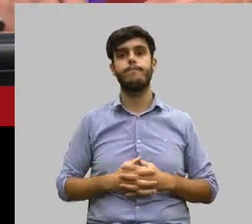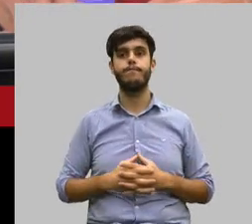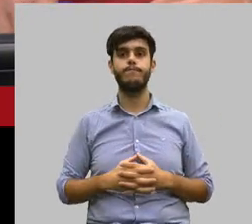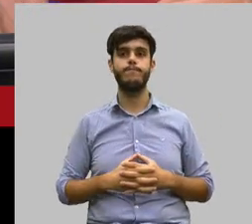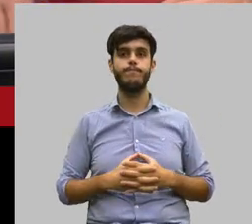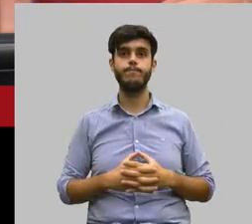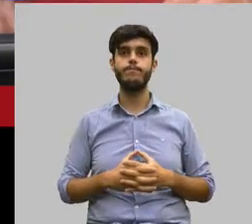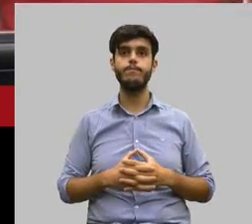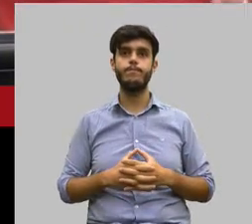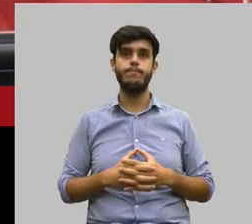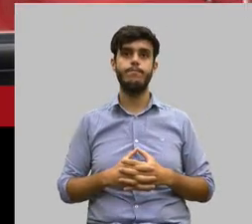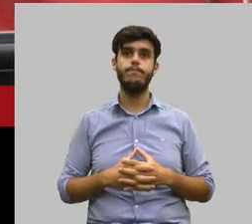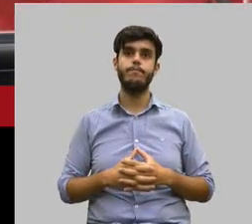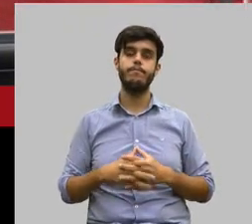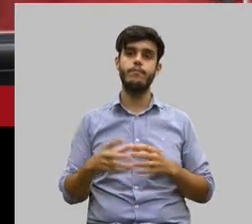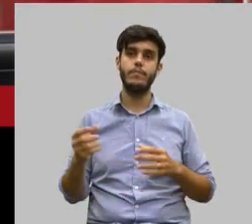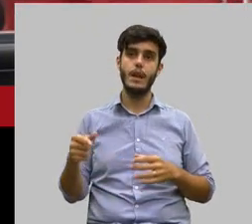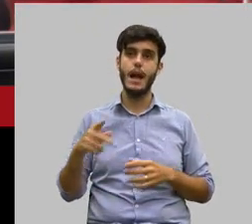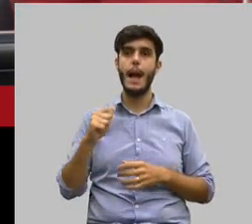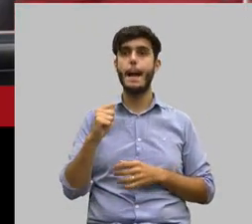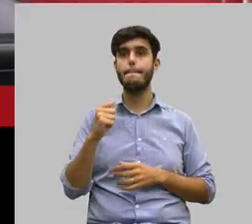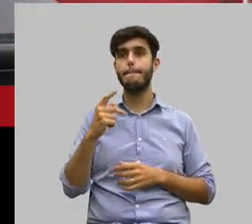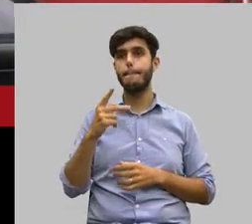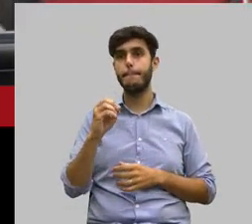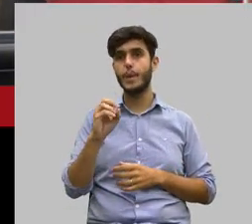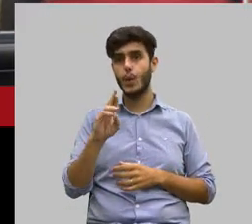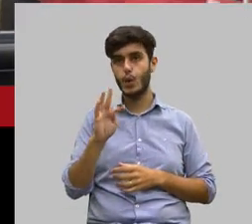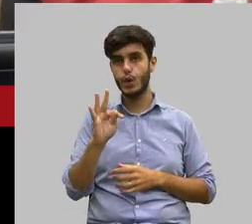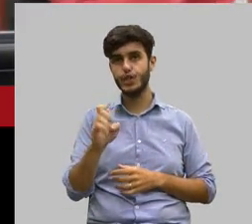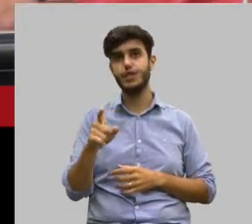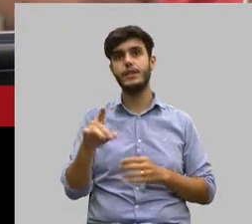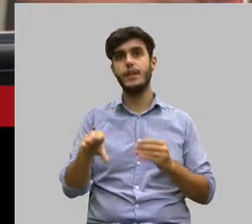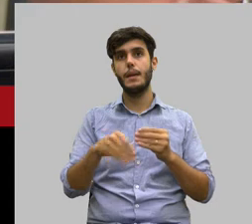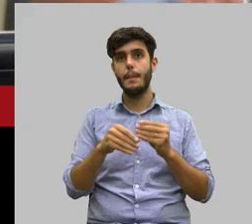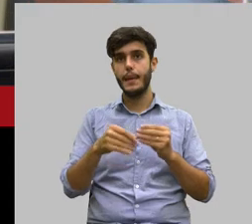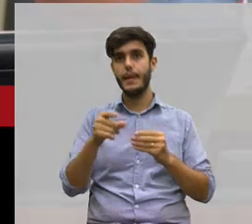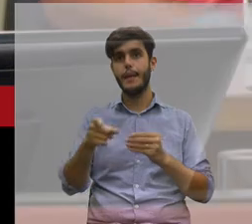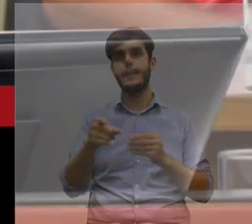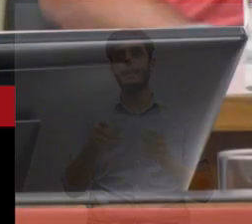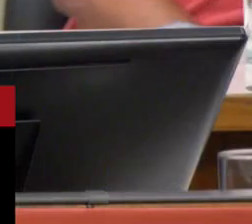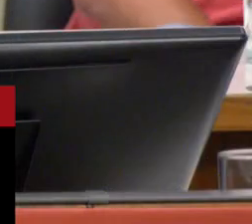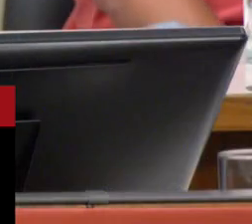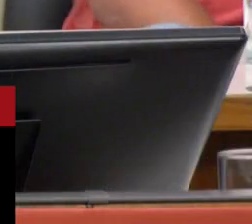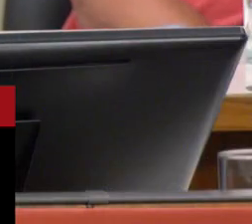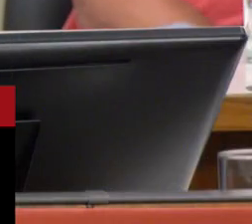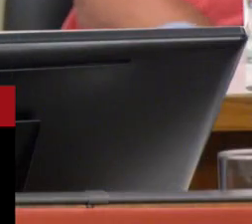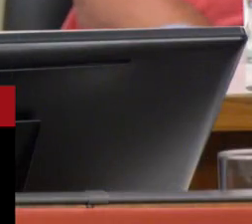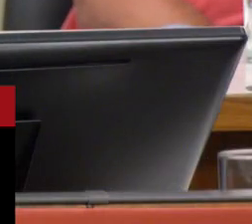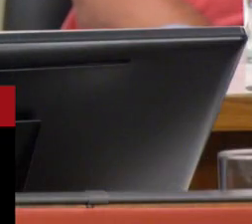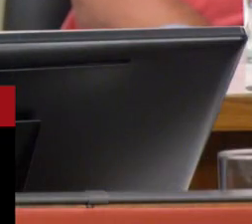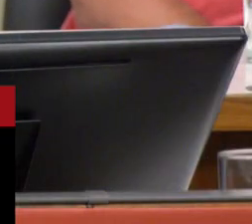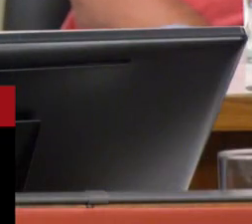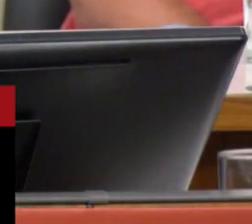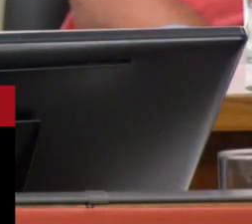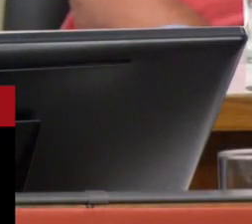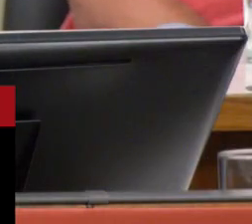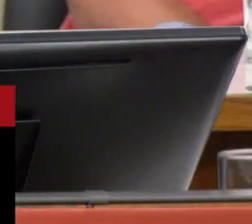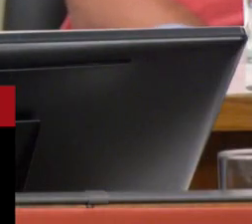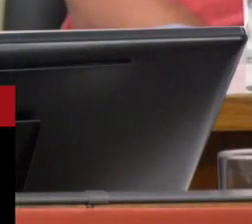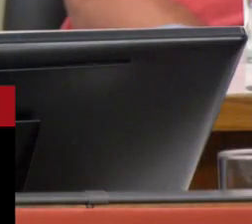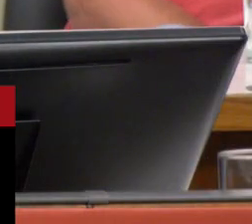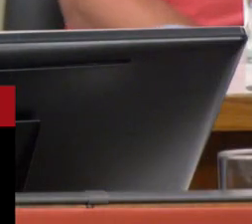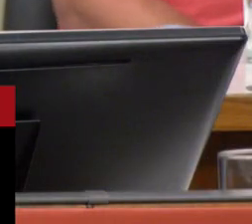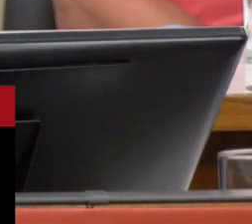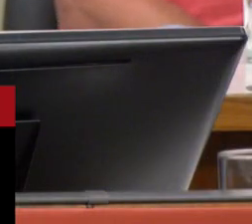um um aporte maior das emendas parlamentares né Eh nós mesmos Esse ano aportamos